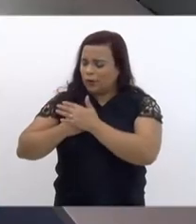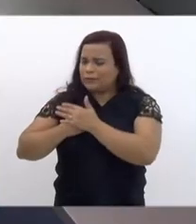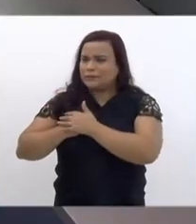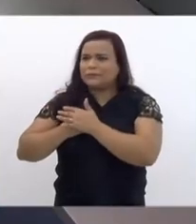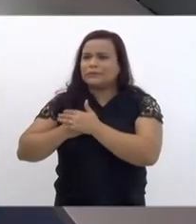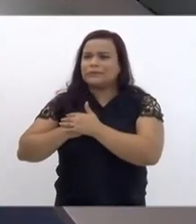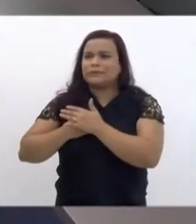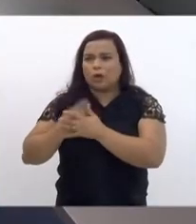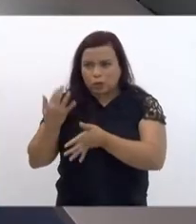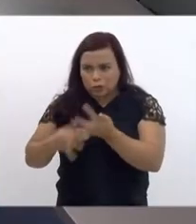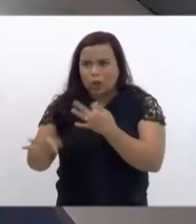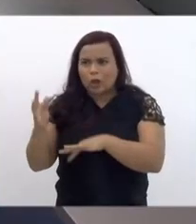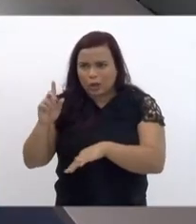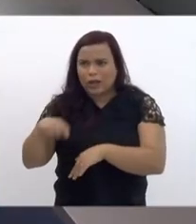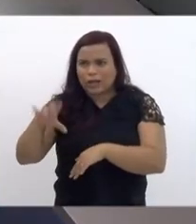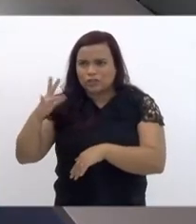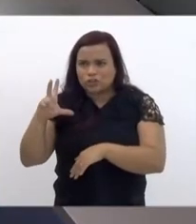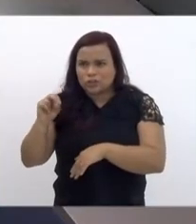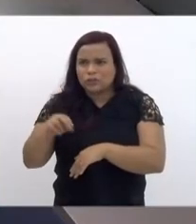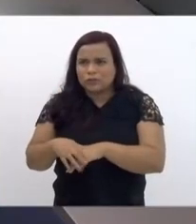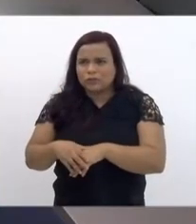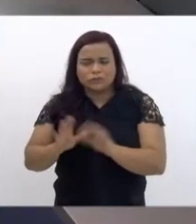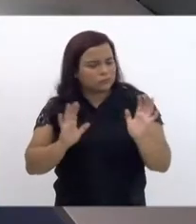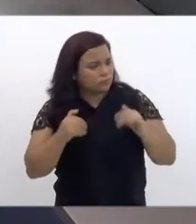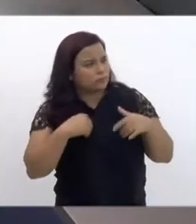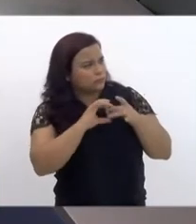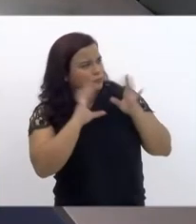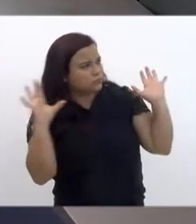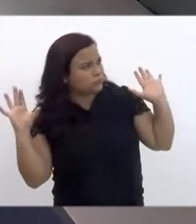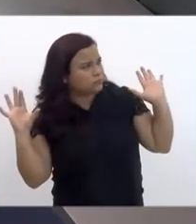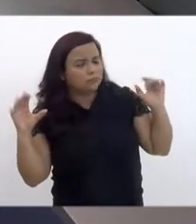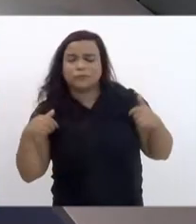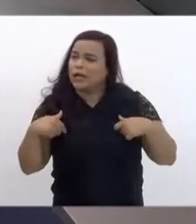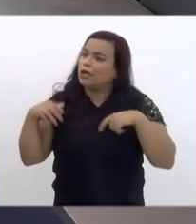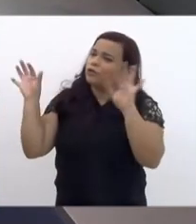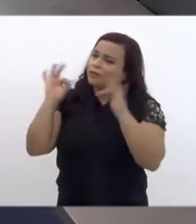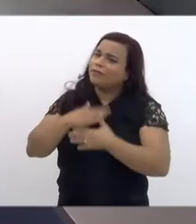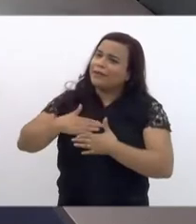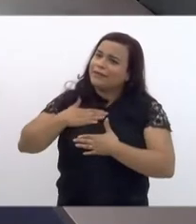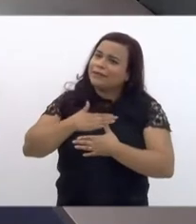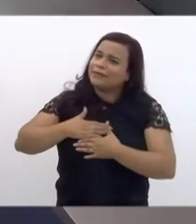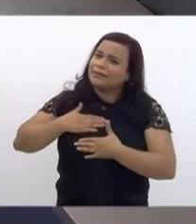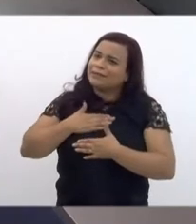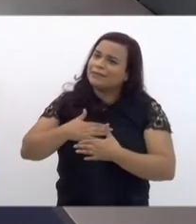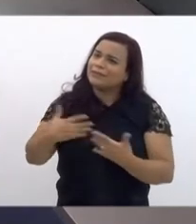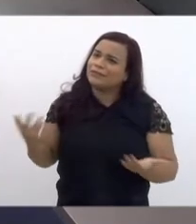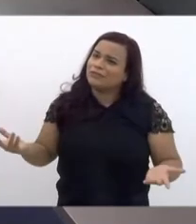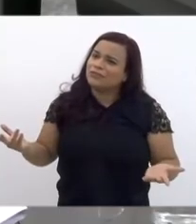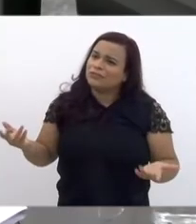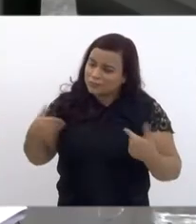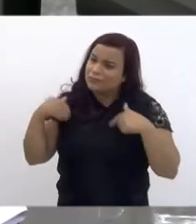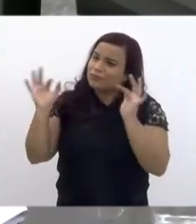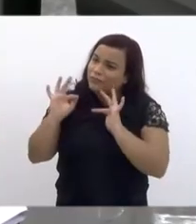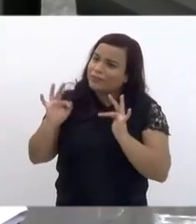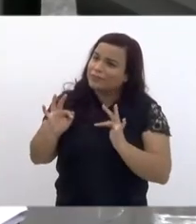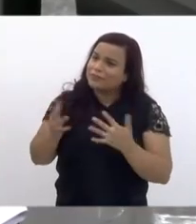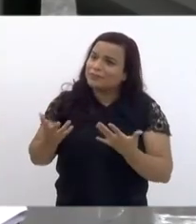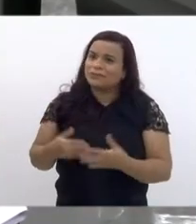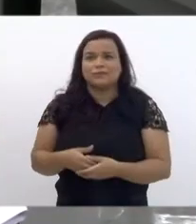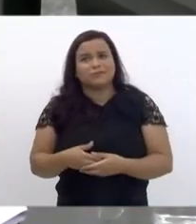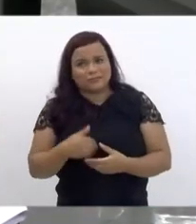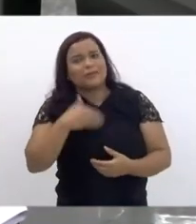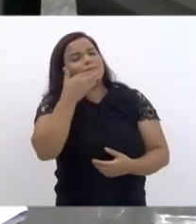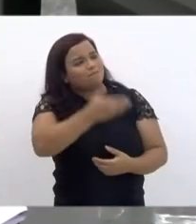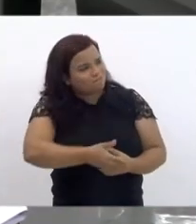vou deixar. Não, mas eu estou feliz. Então tá bom. Eu não estou feliz, estou agradecido. Você perde o voto, mas não